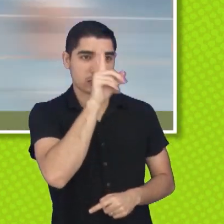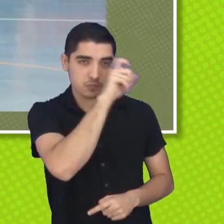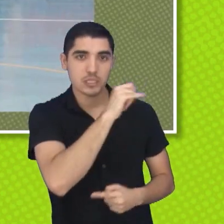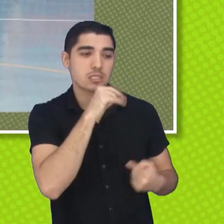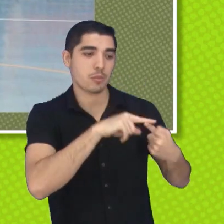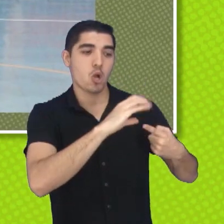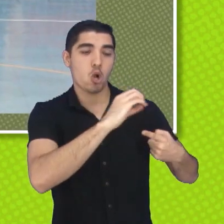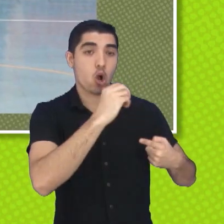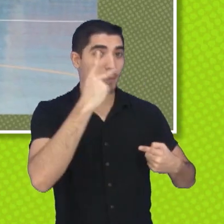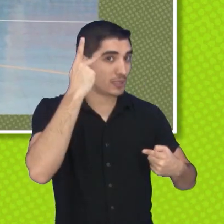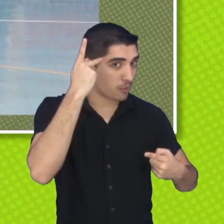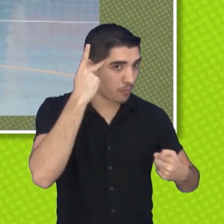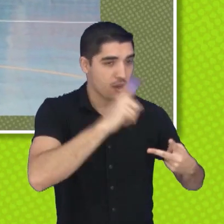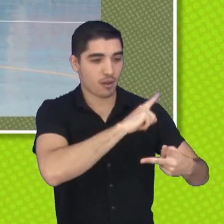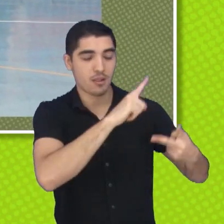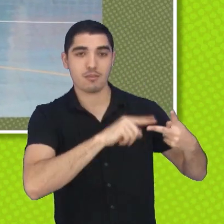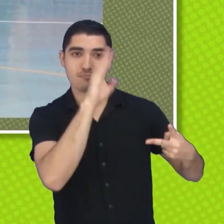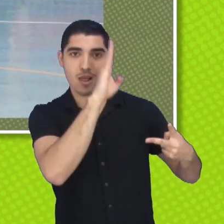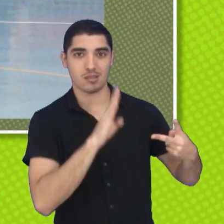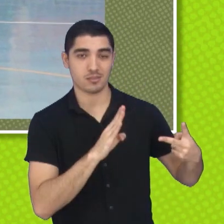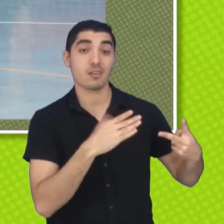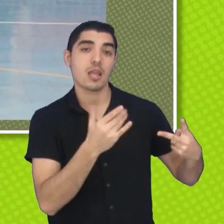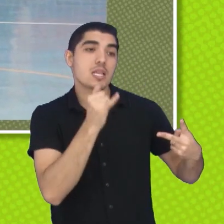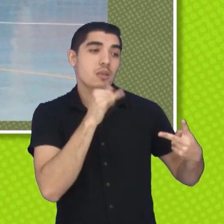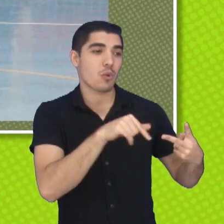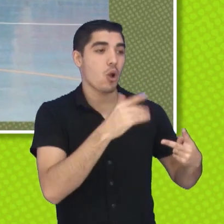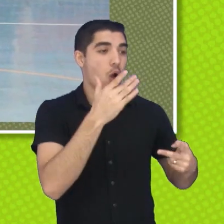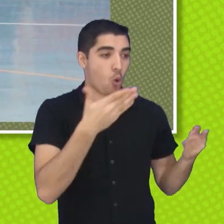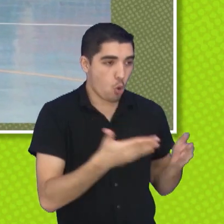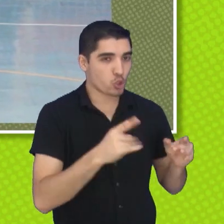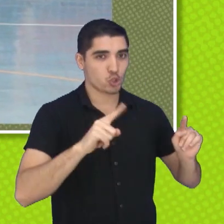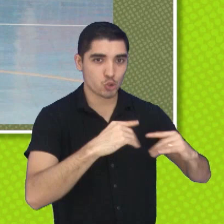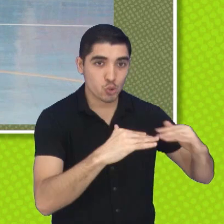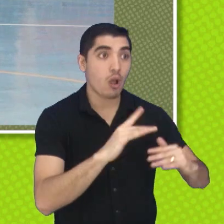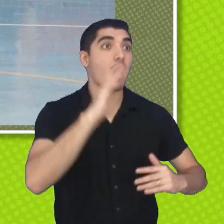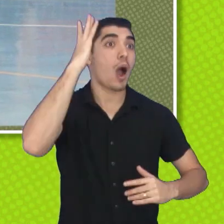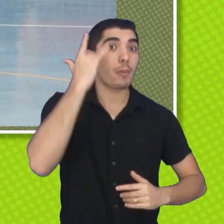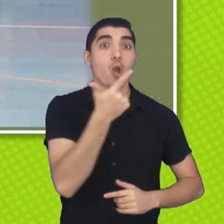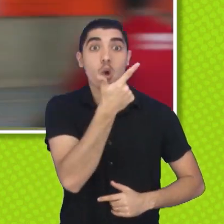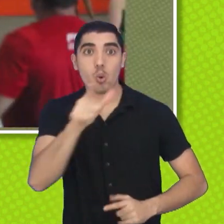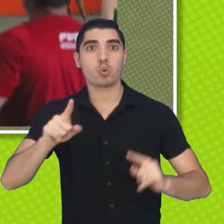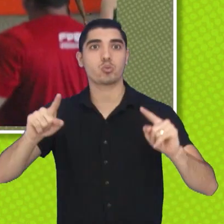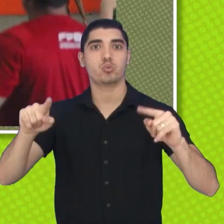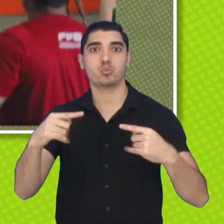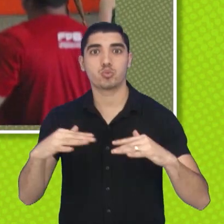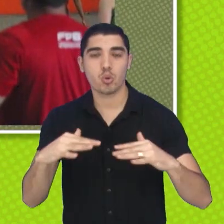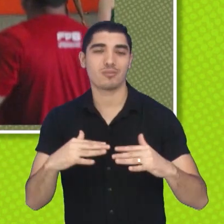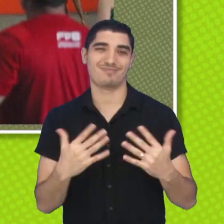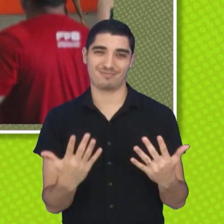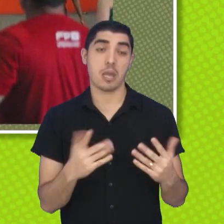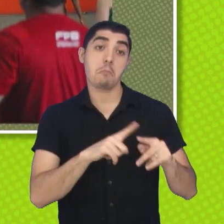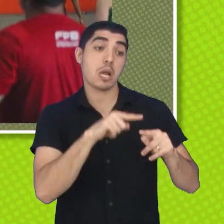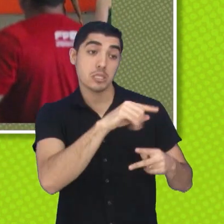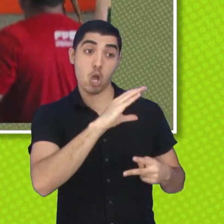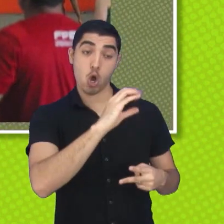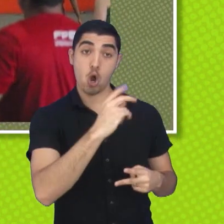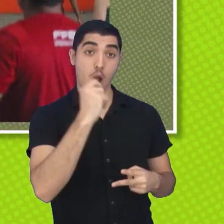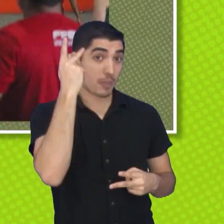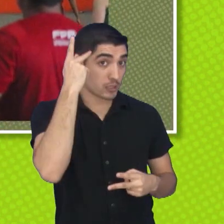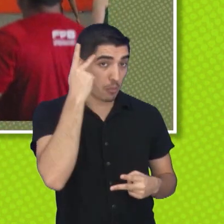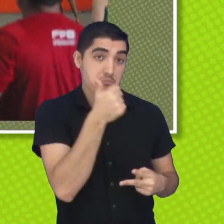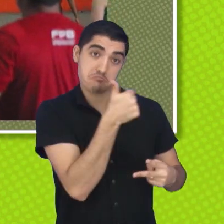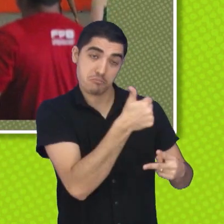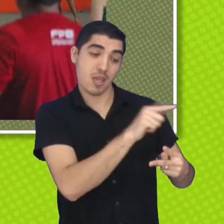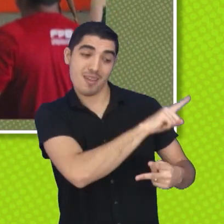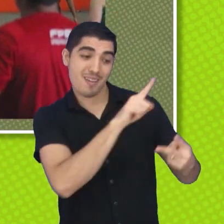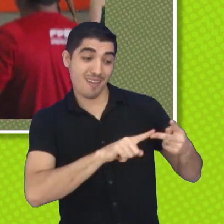Acaba dificultando um pouco, até sendo um jogo num dia e outro jogo no outro, mas as meninas estão bem na Copa São Paulo. Na LBF tem que